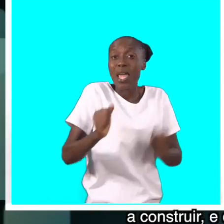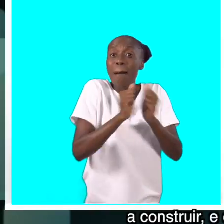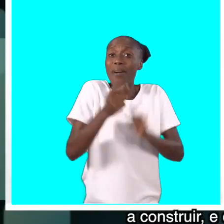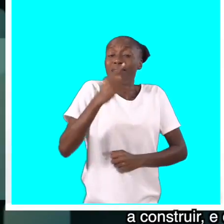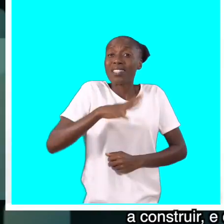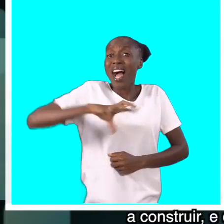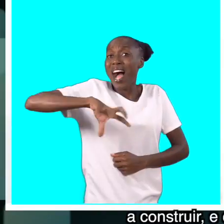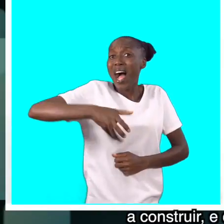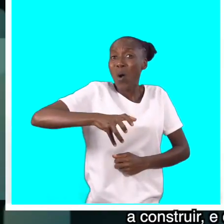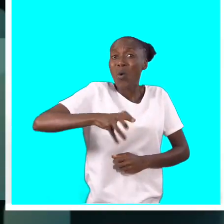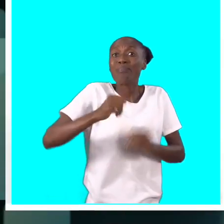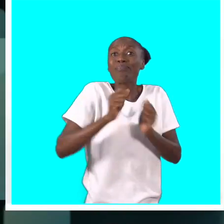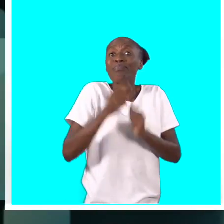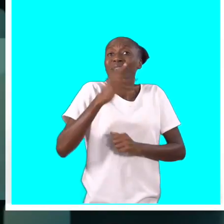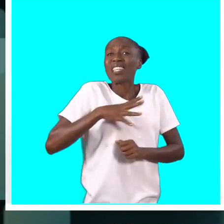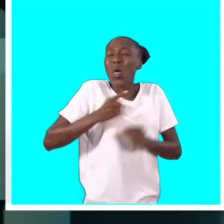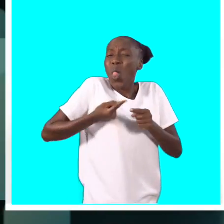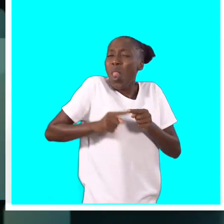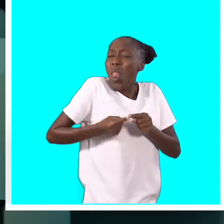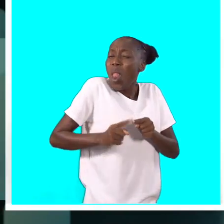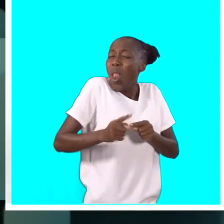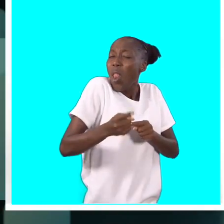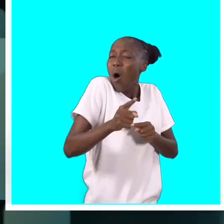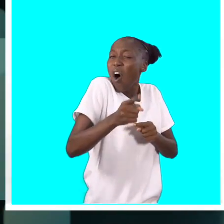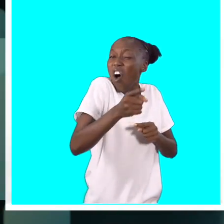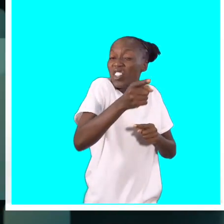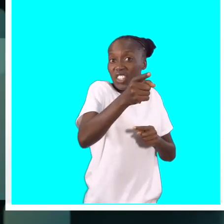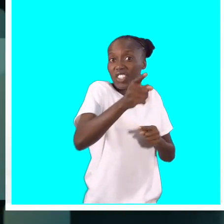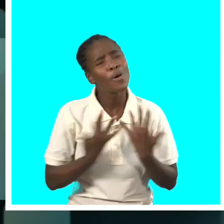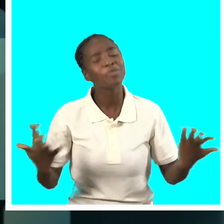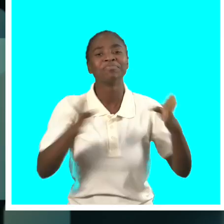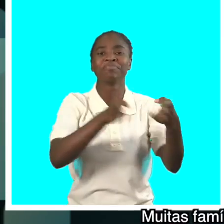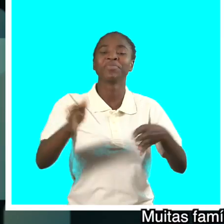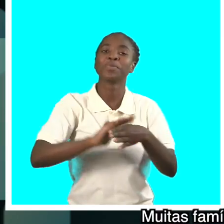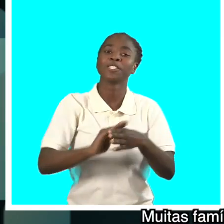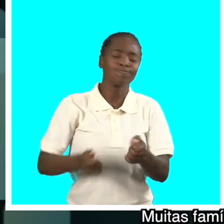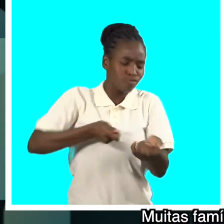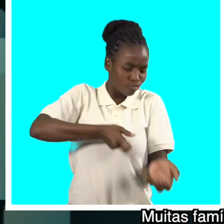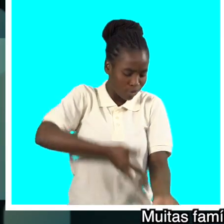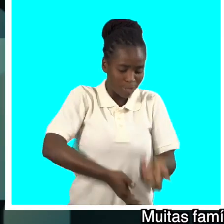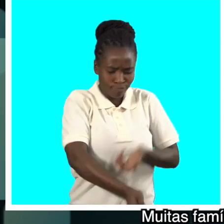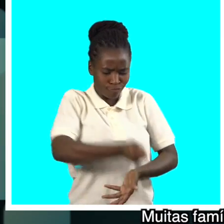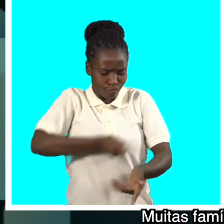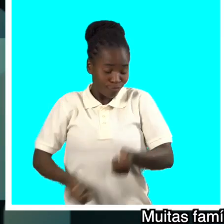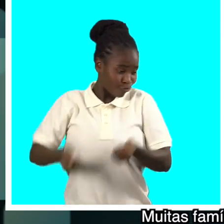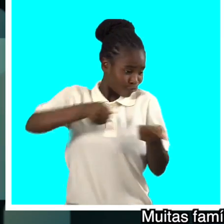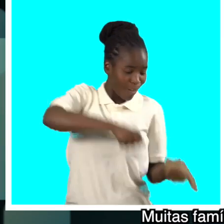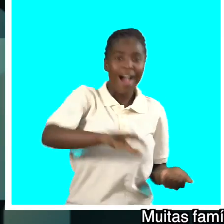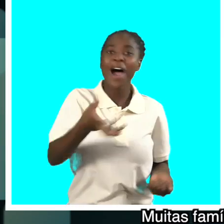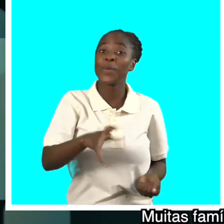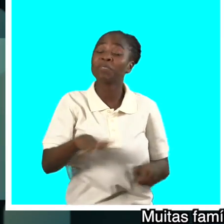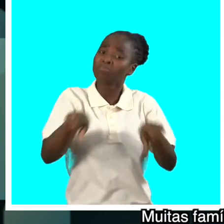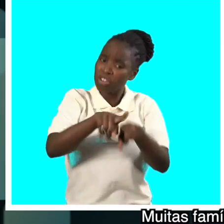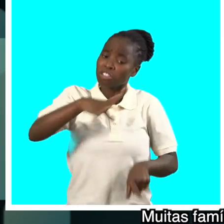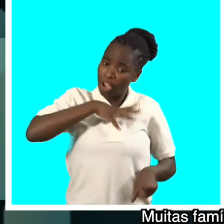E para tirar a água, tínhamos que se deslocar em uma distância longa. Muitas famílias que possuem um poço têm